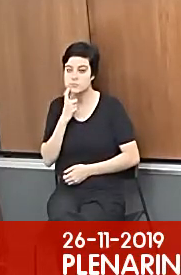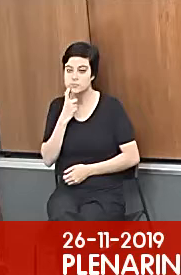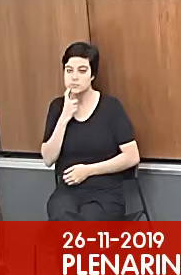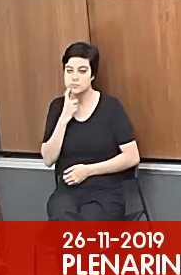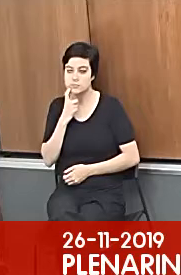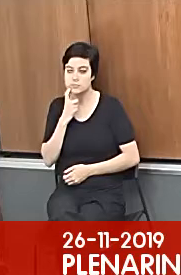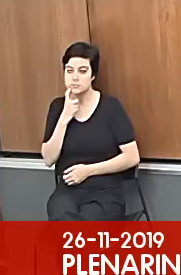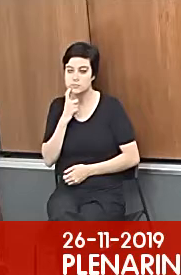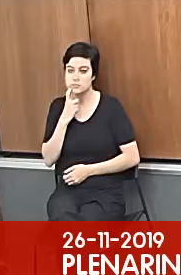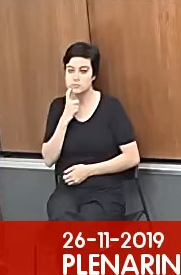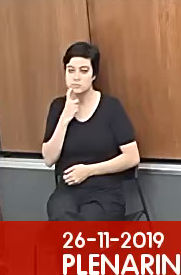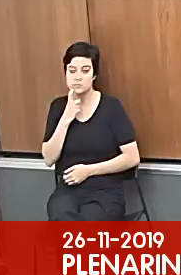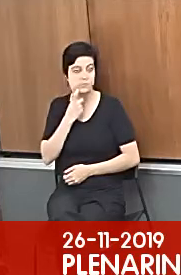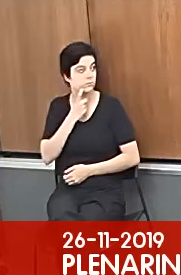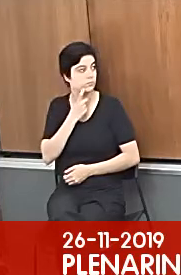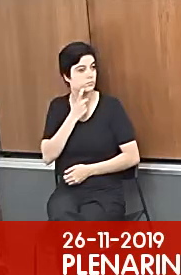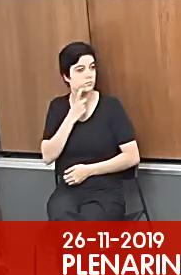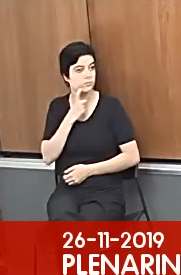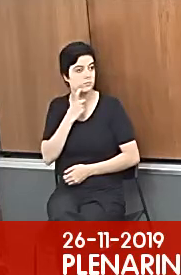Muneron.